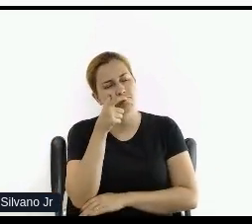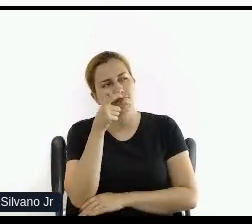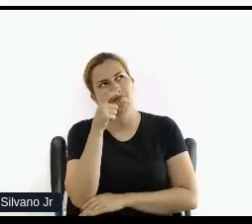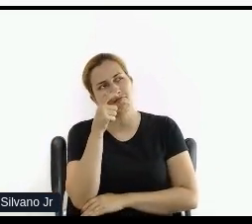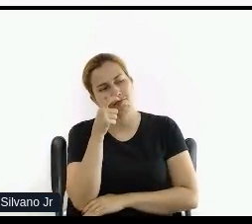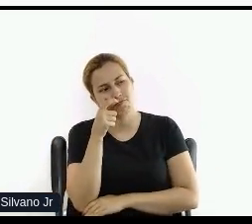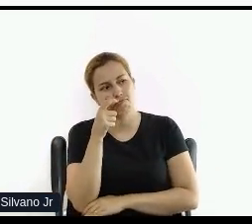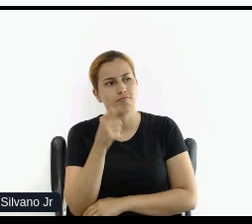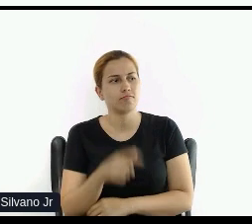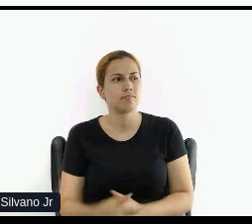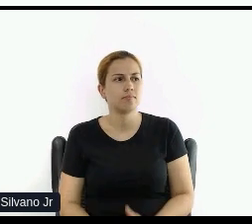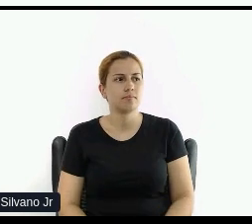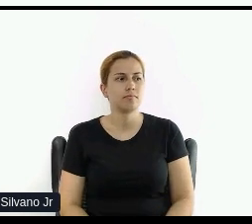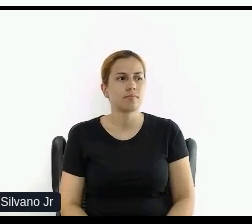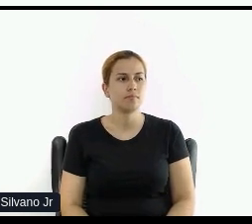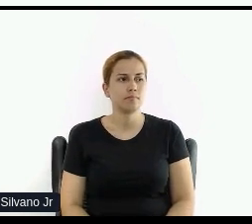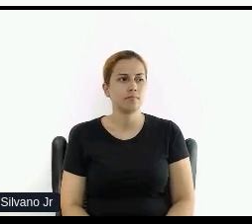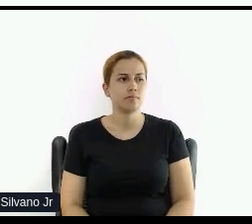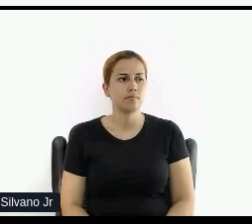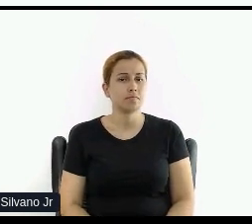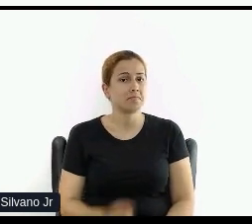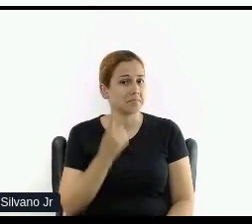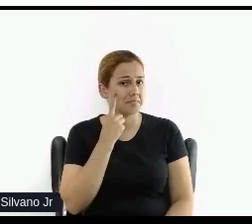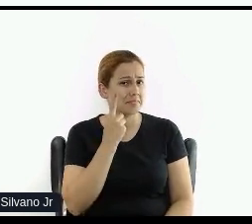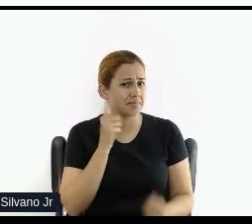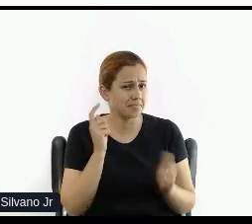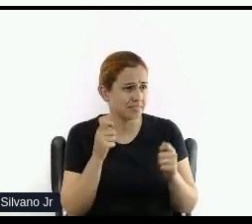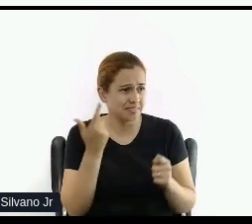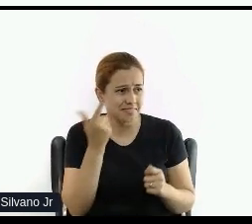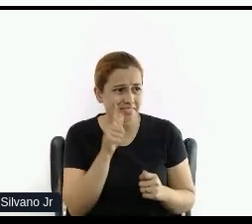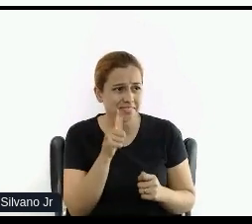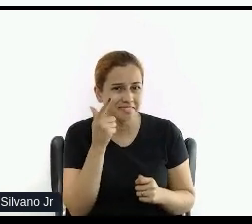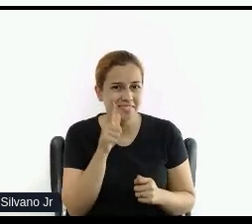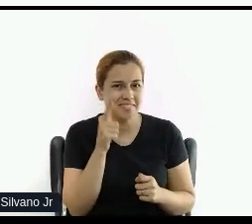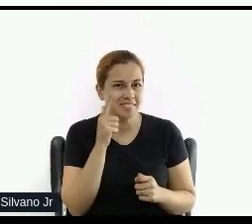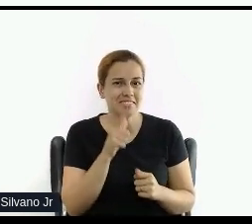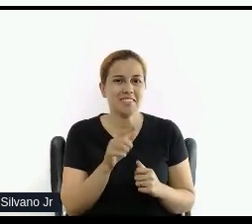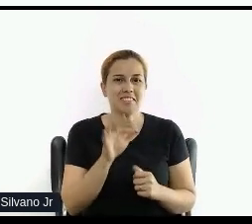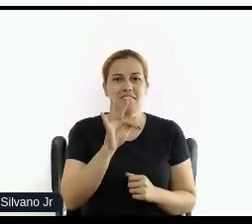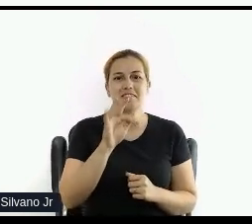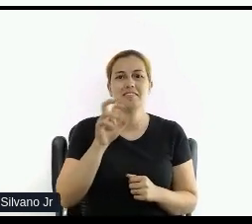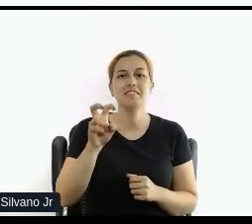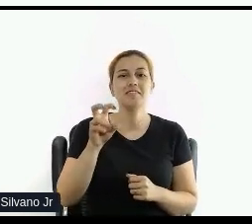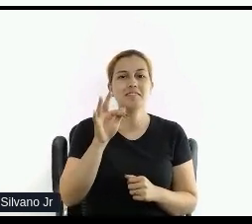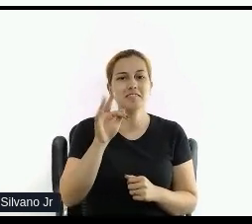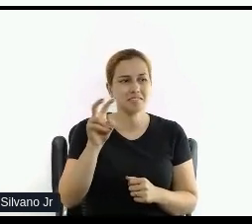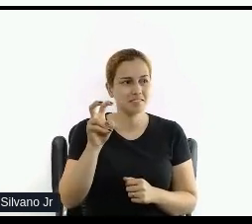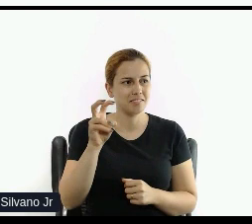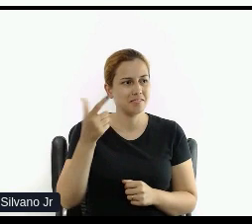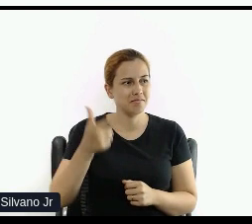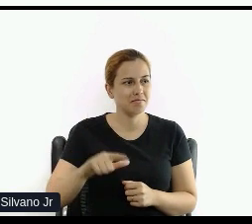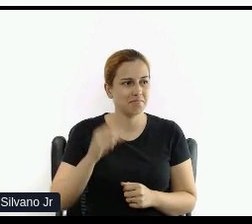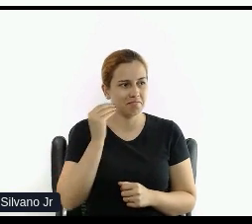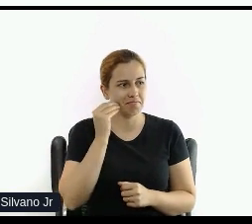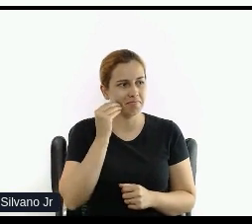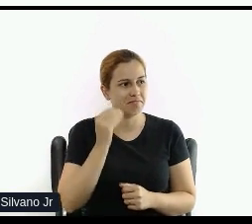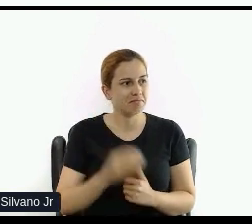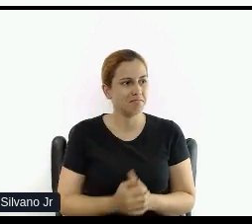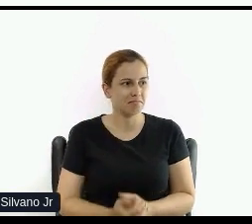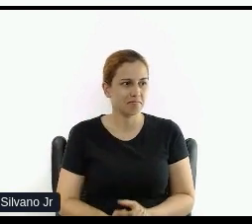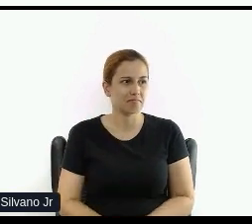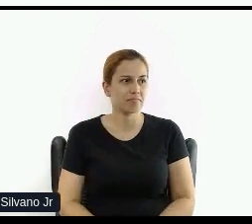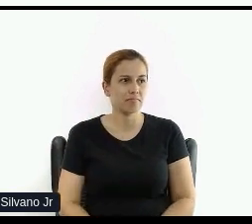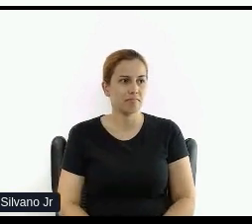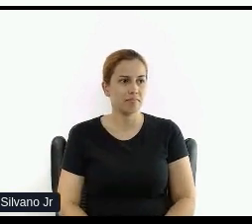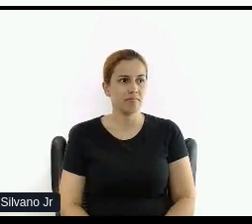eu só ver se eu consigo dar um F5 aqui e carregar. E seria bem legal